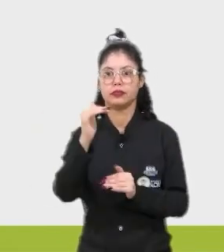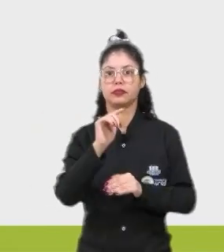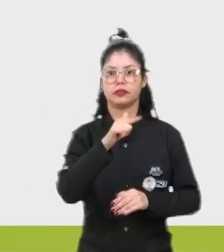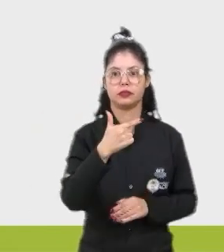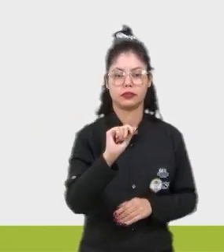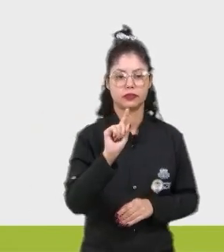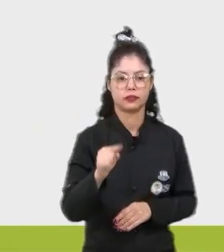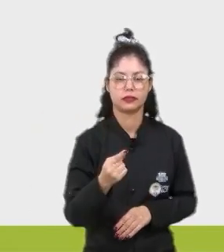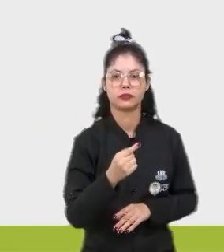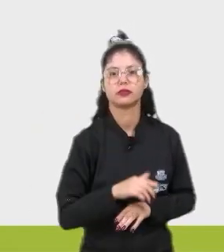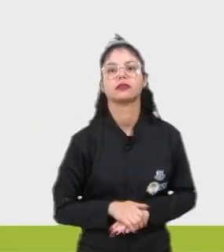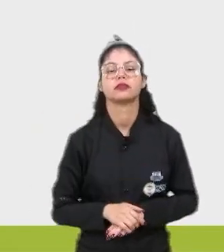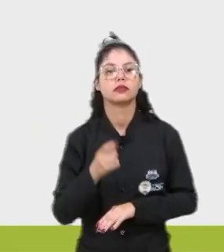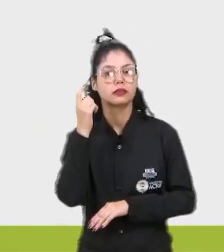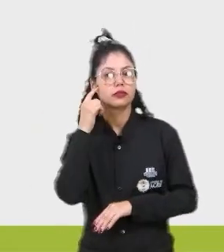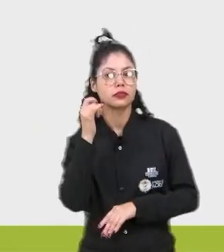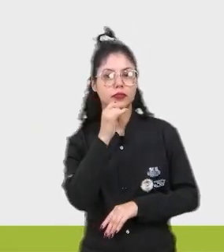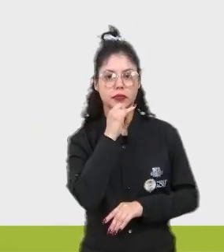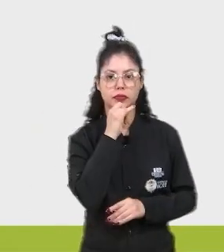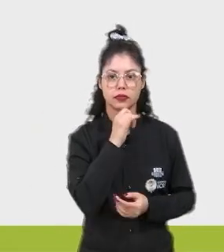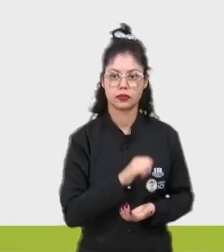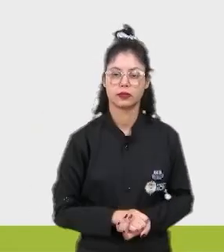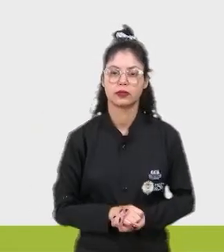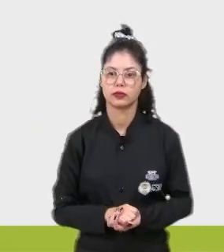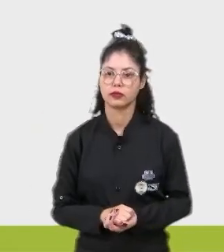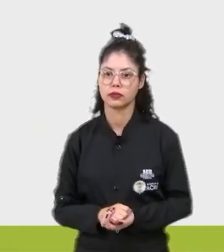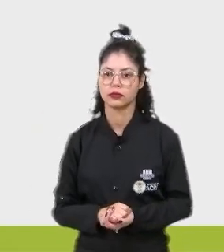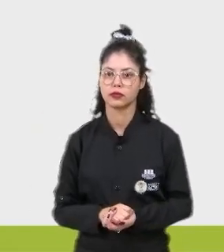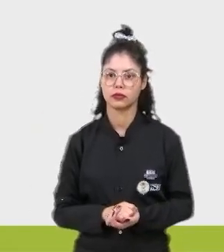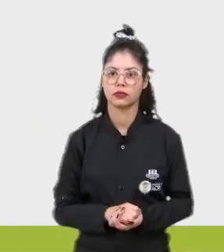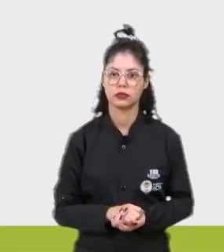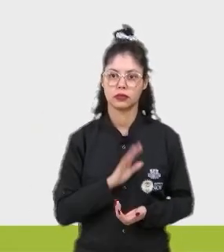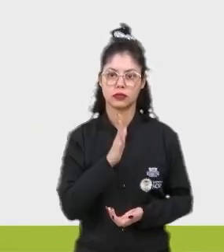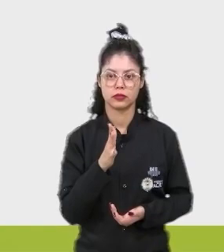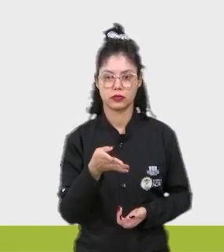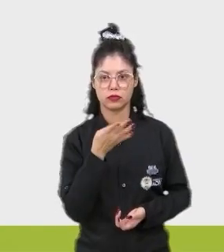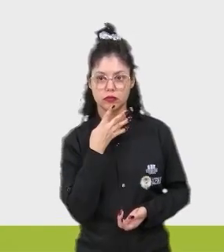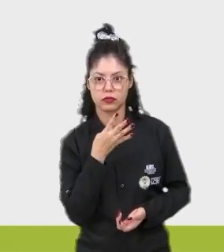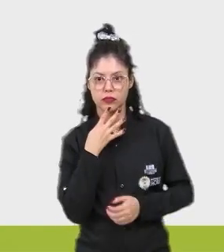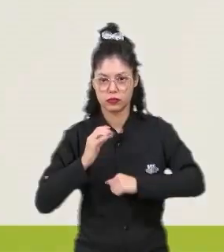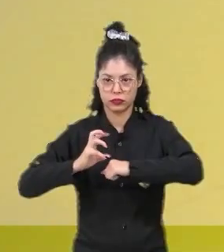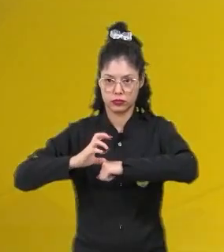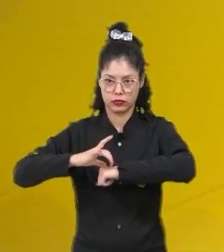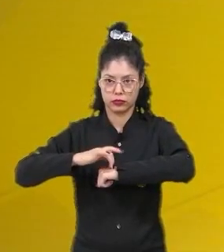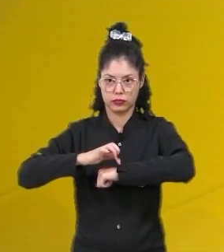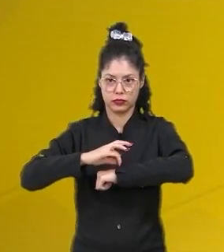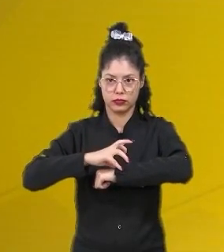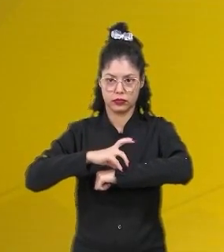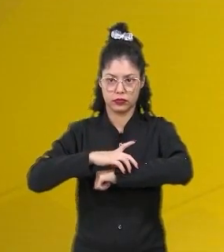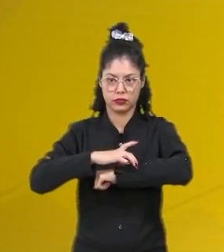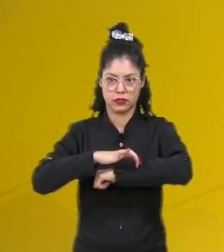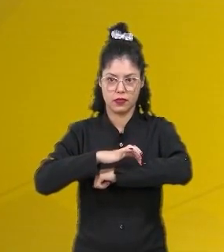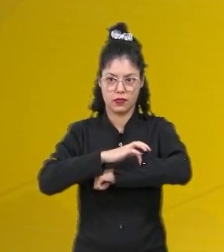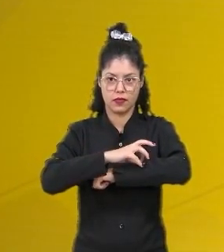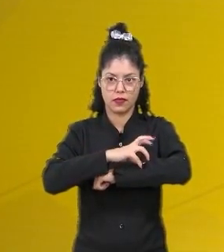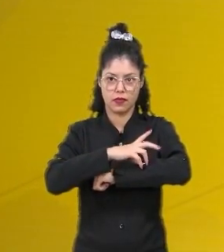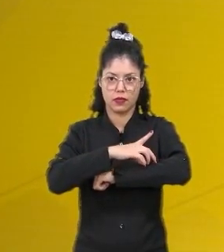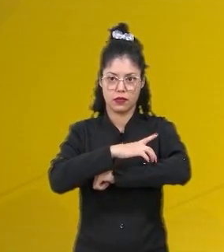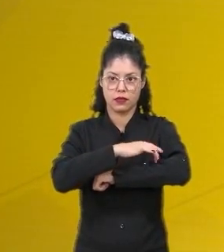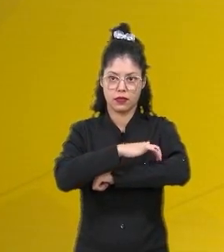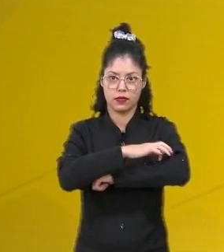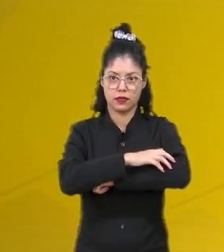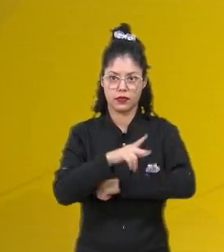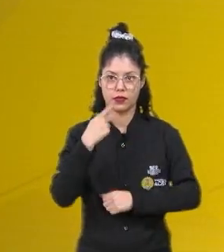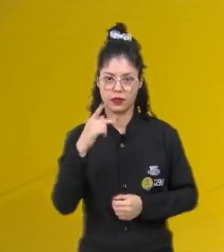20.000. Quando você pensa, por exemplo, você já ouviram uma aranha? Já ouviram uma aranha?